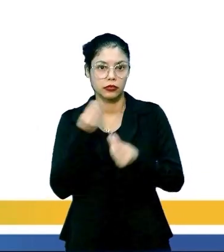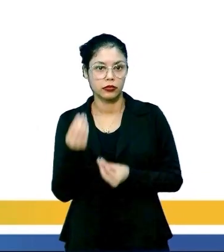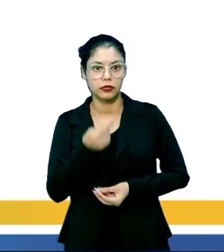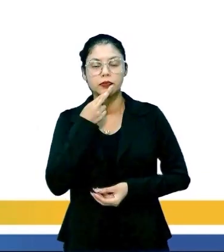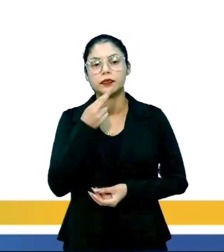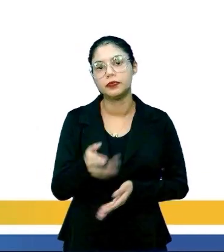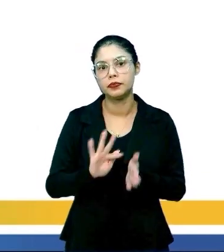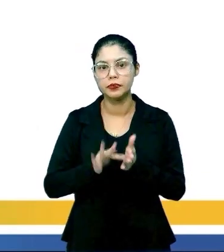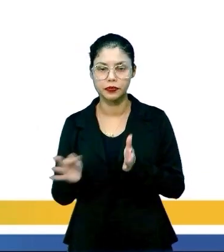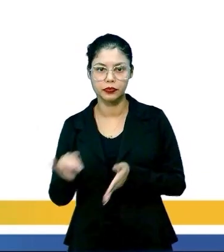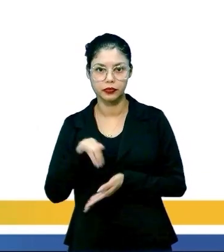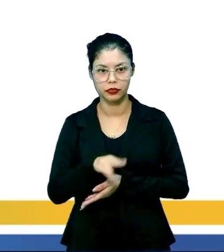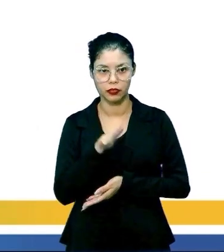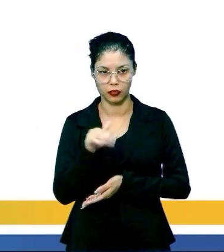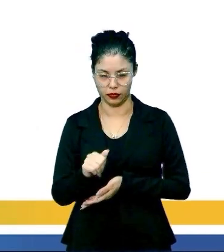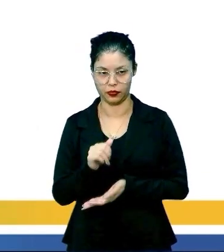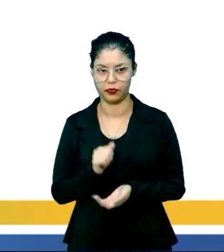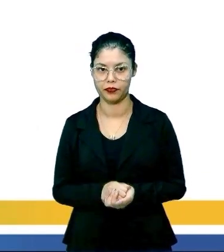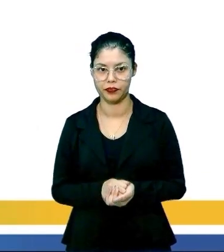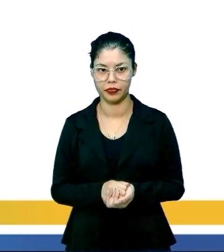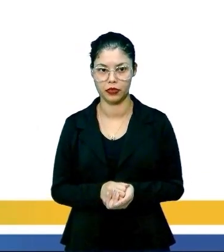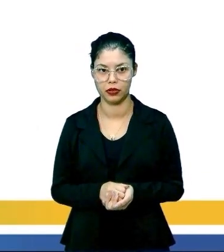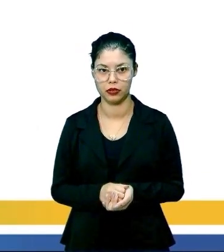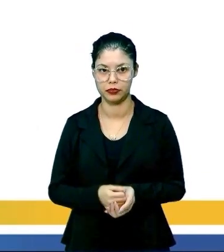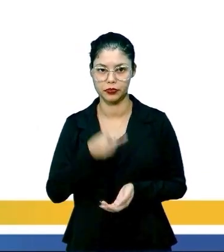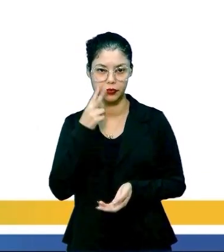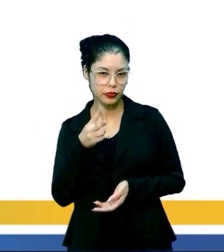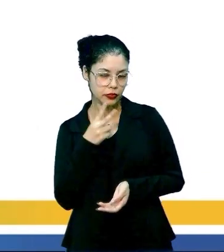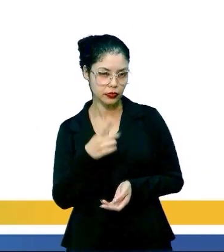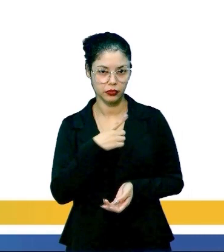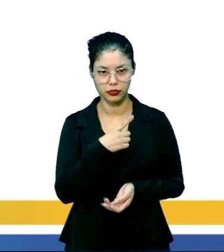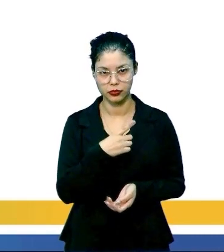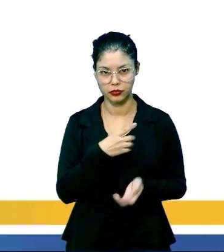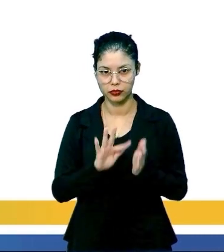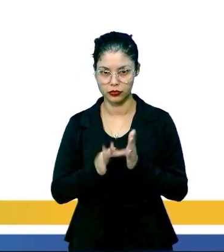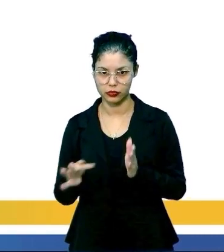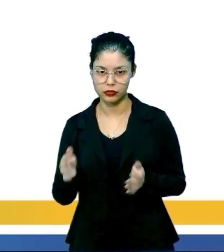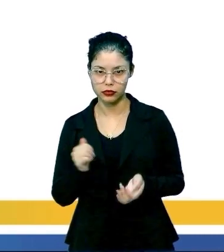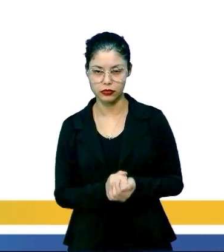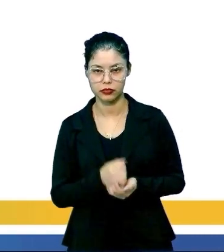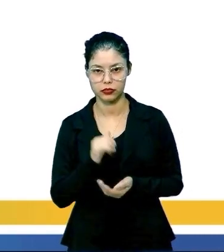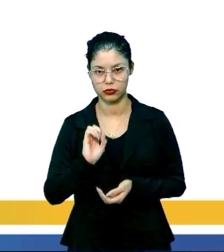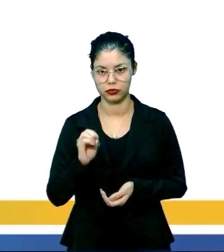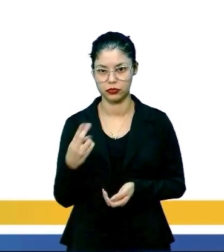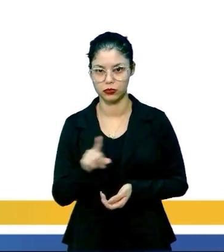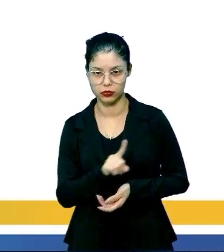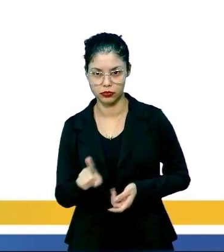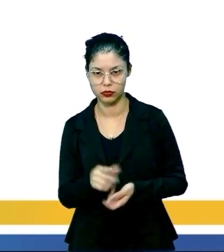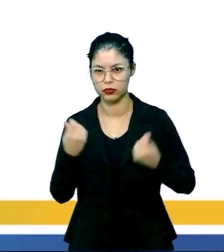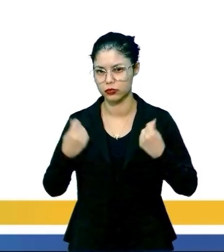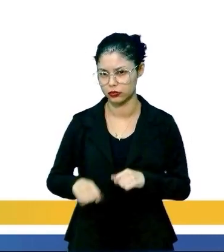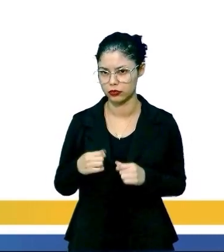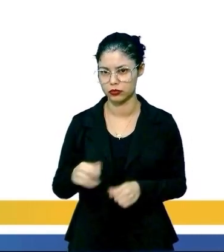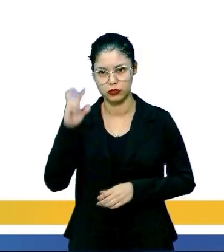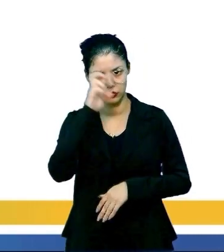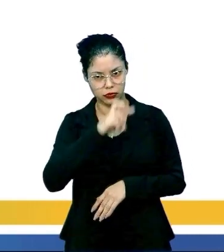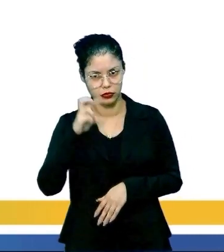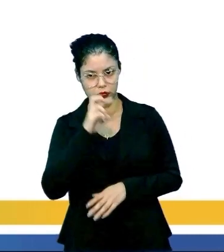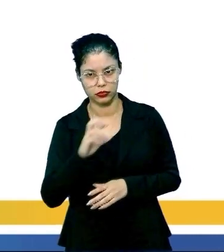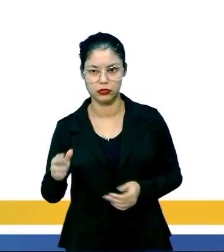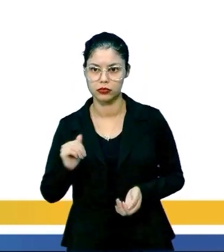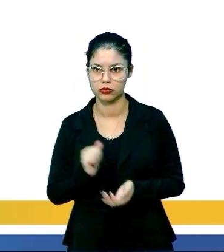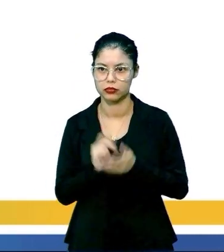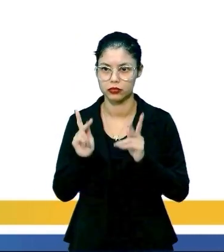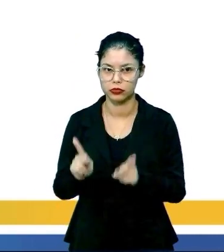Como calcular uma função injetora? Para verificar se a função é injetora ou não, é